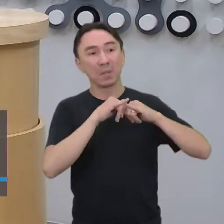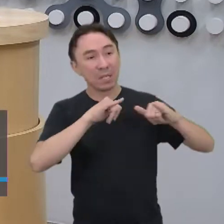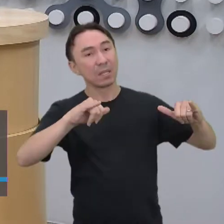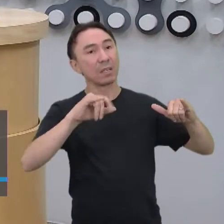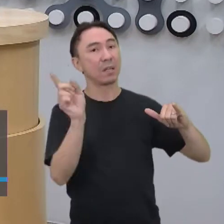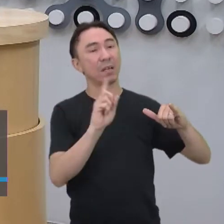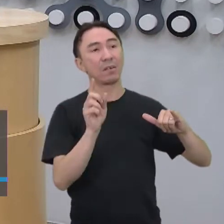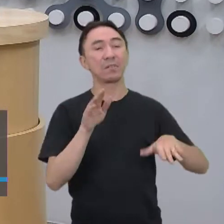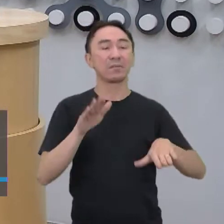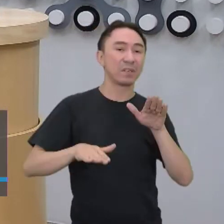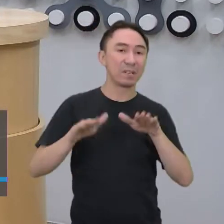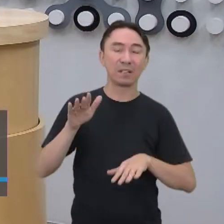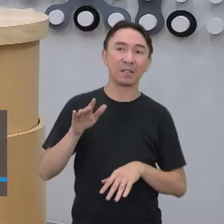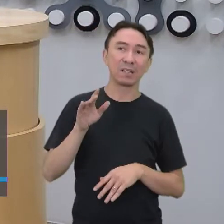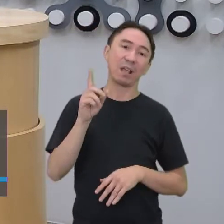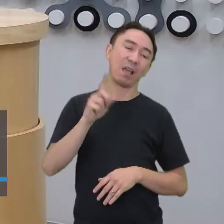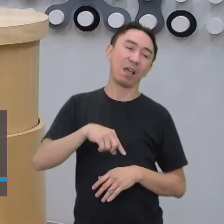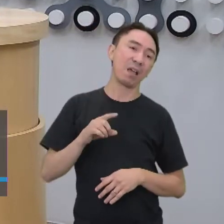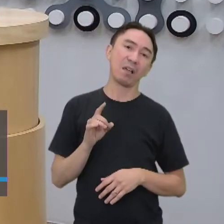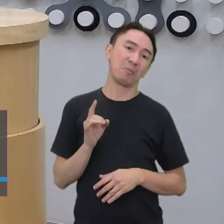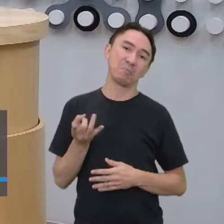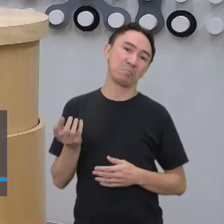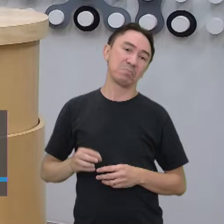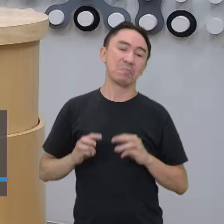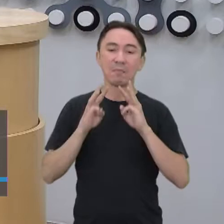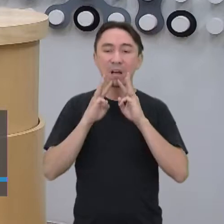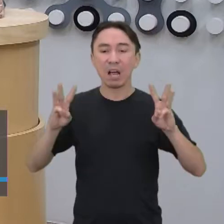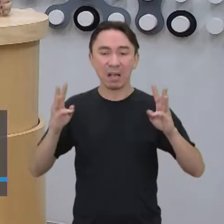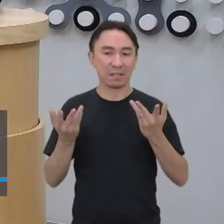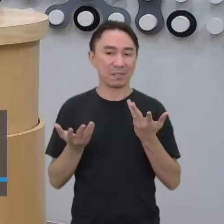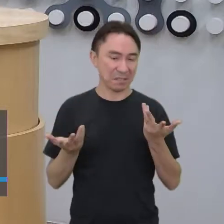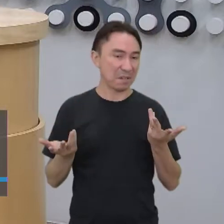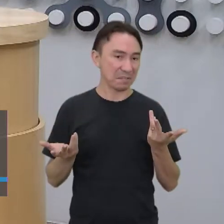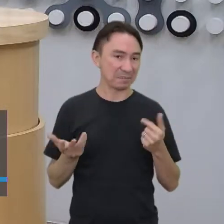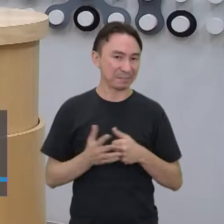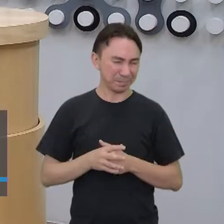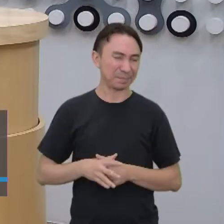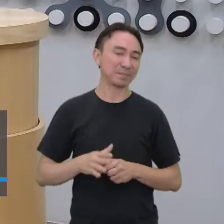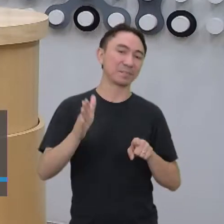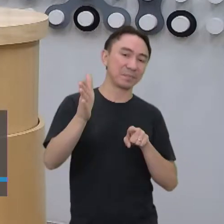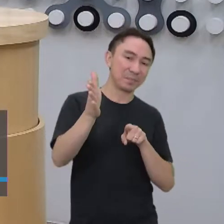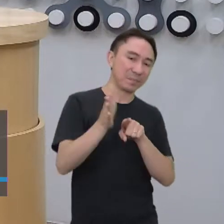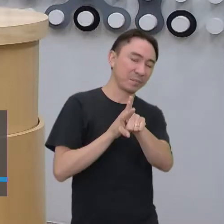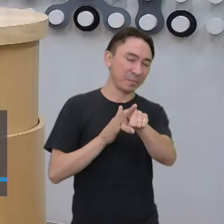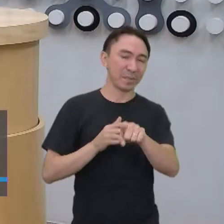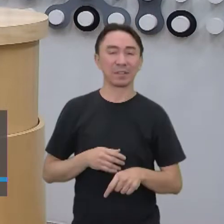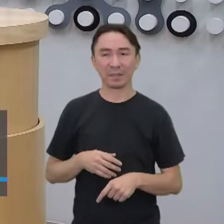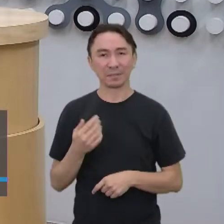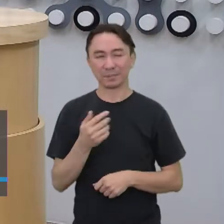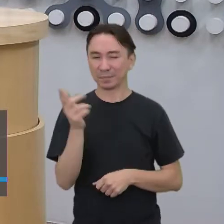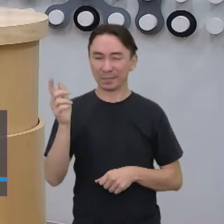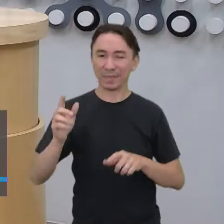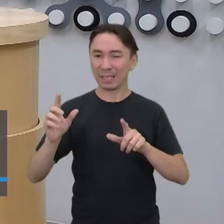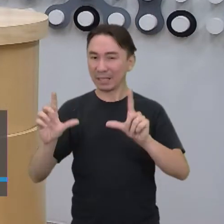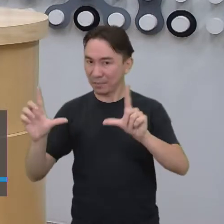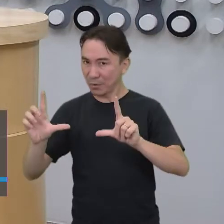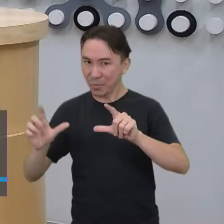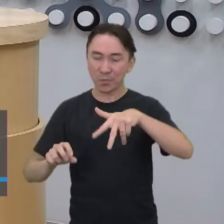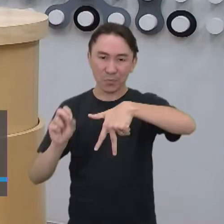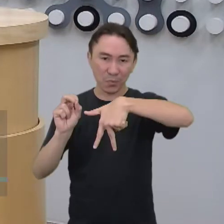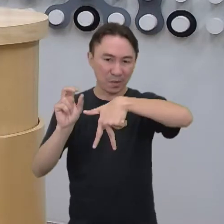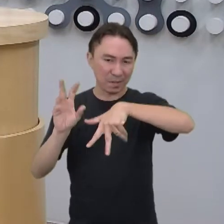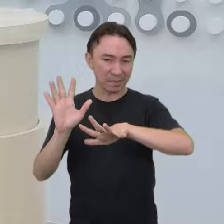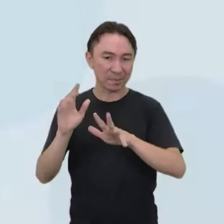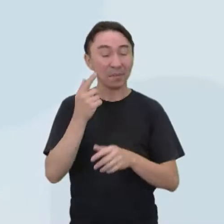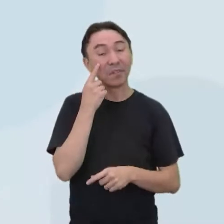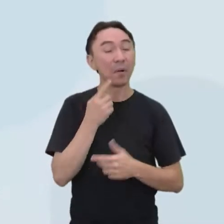Propaganda. Então, eu já vou perguntar para você o que você vai fazer na TV Cultura. Mas antes, eu quero que você responda essa pergunta que está na tela